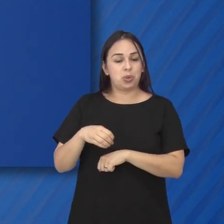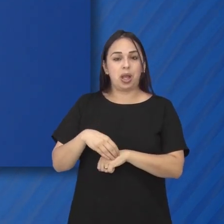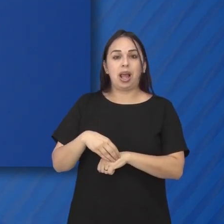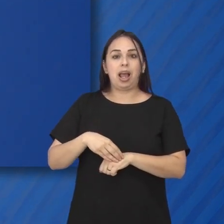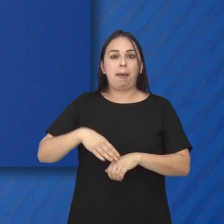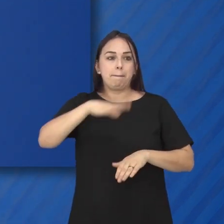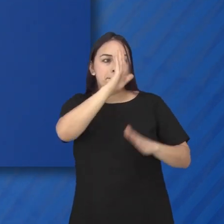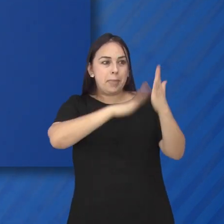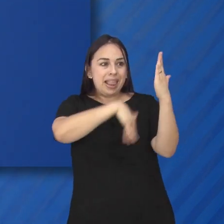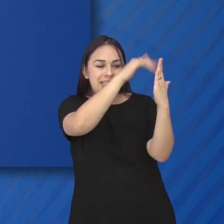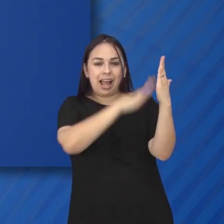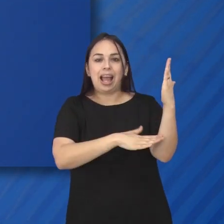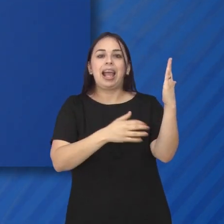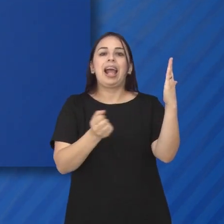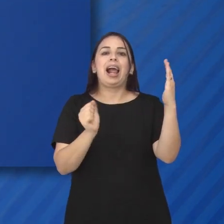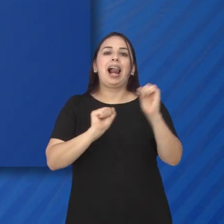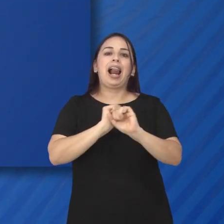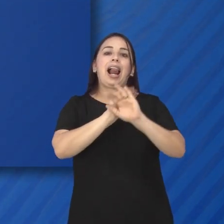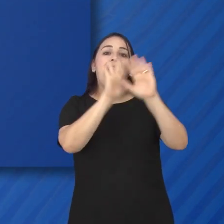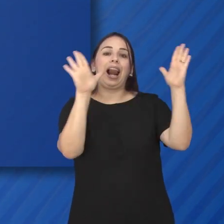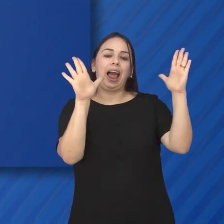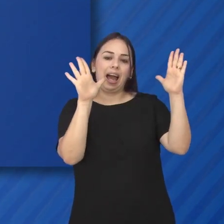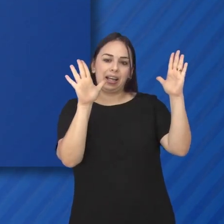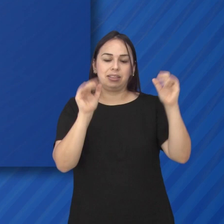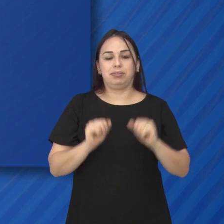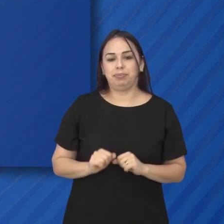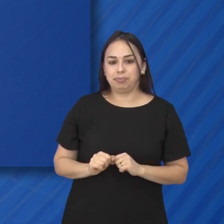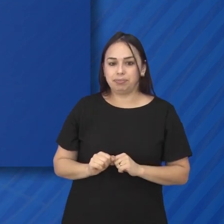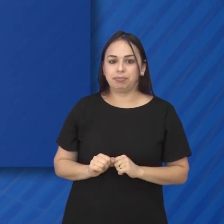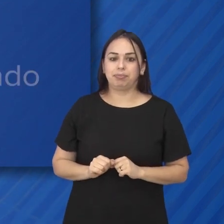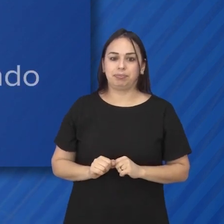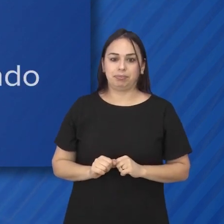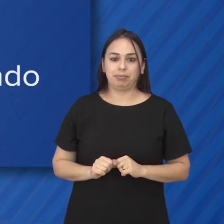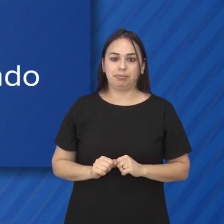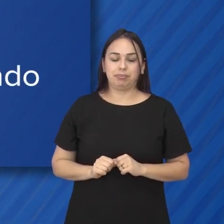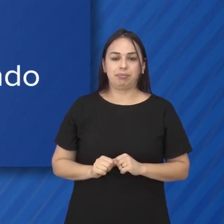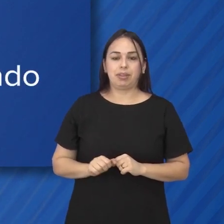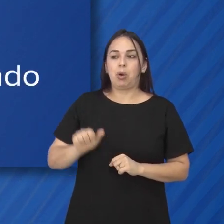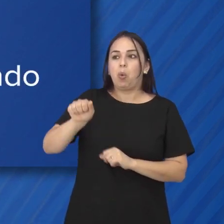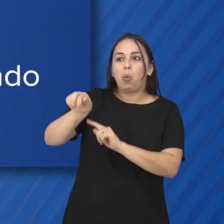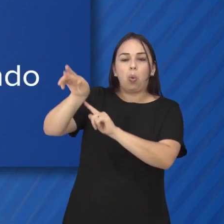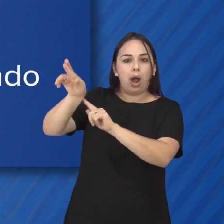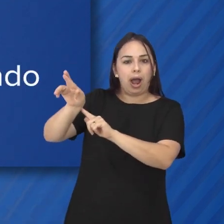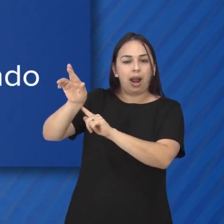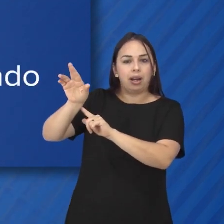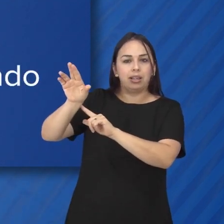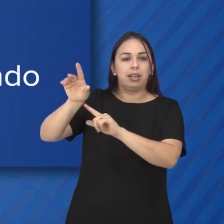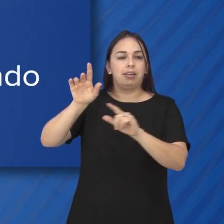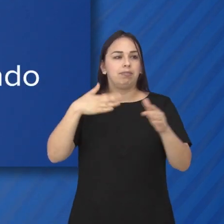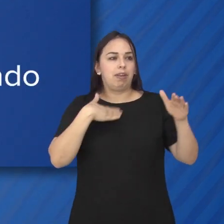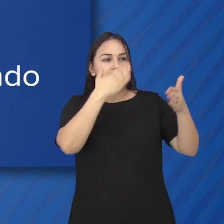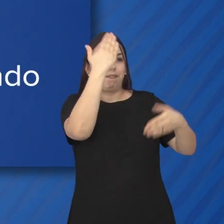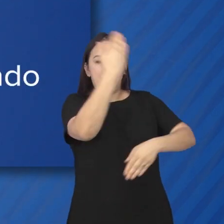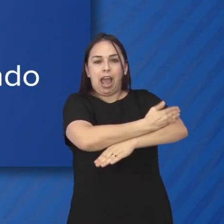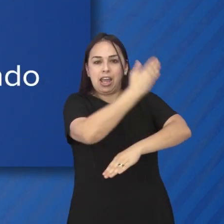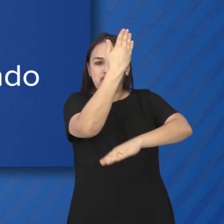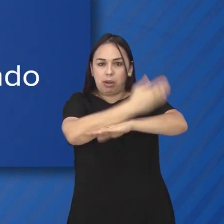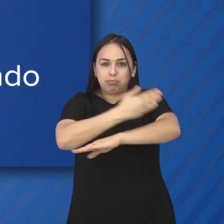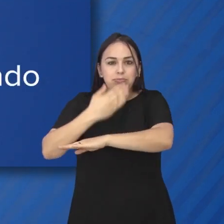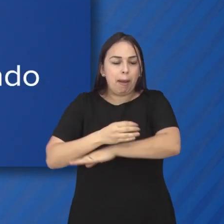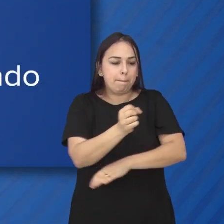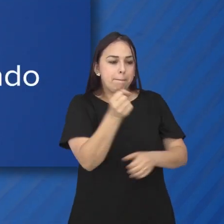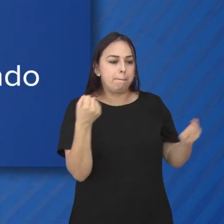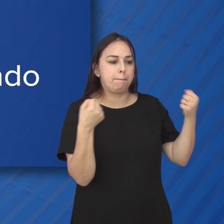por cores claras nas paredes e tetos dos ambientes internos. Ao ligar o ar-condicionado, feche todas as